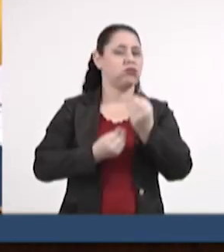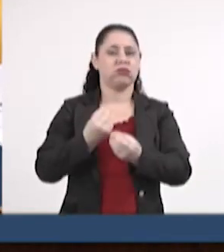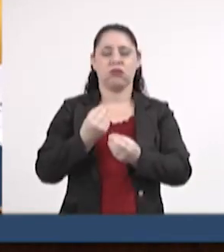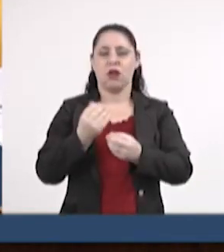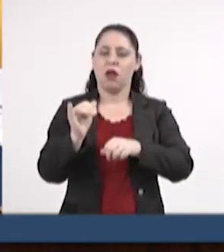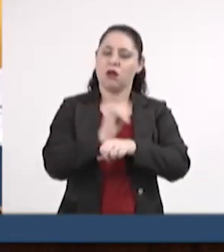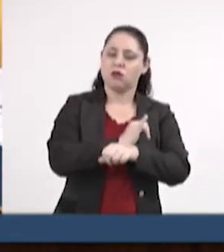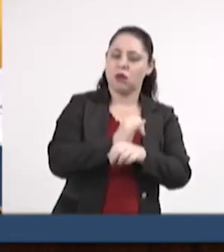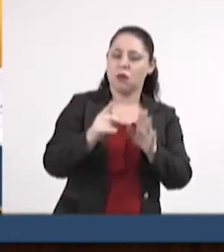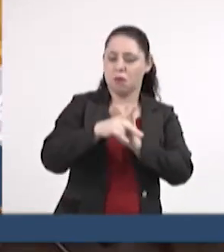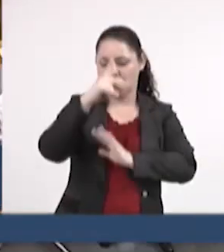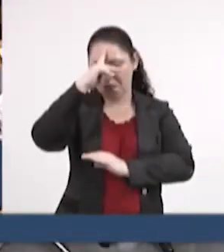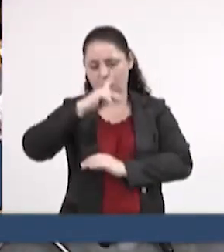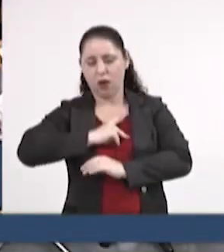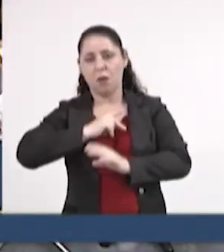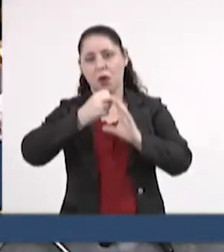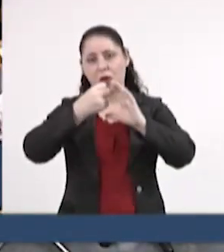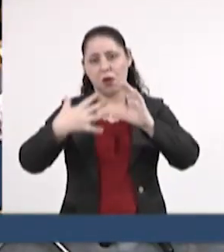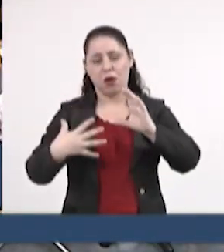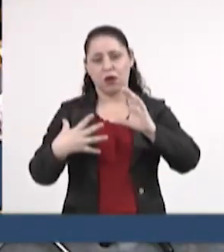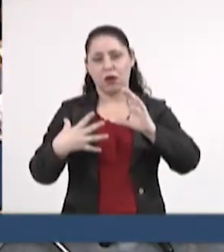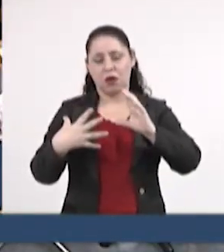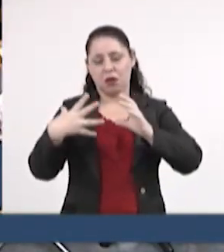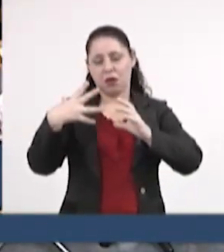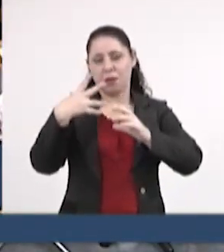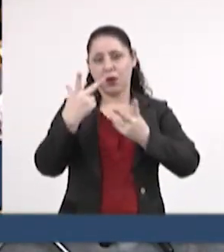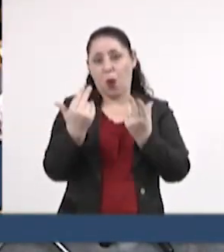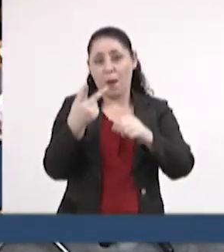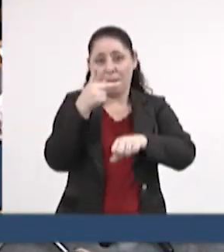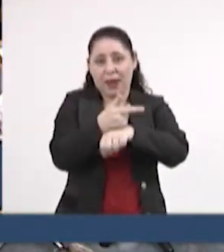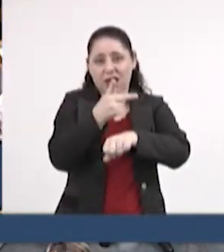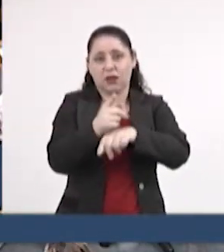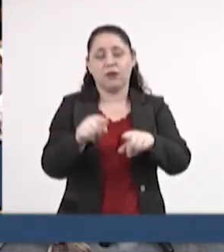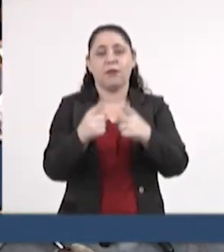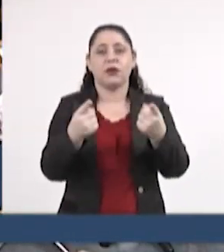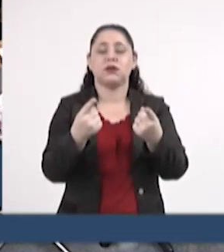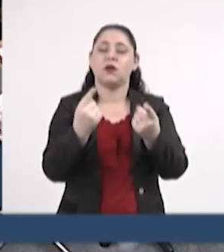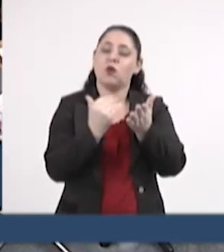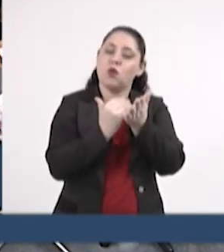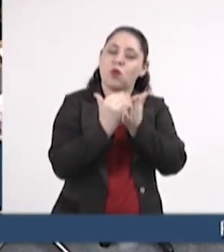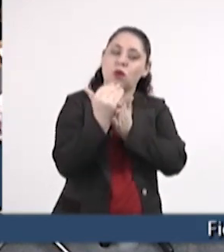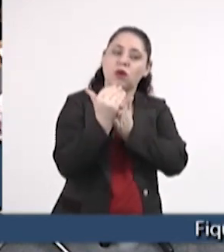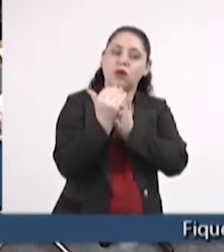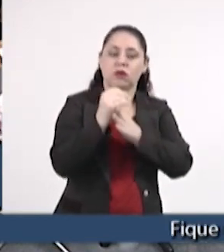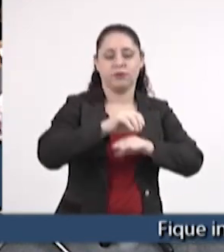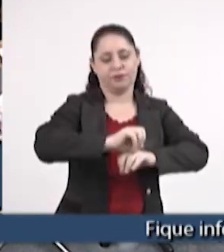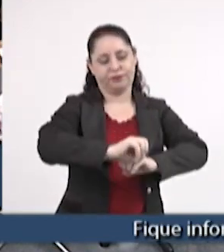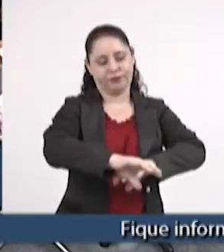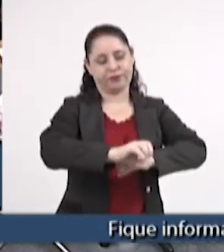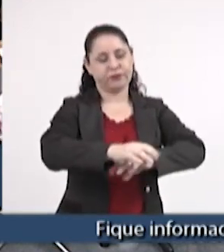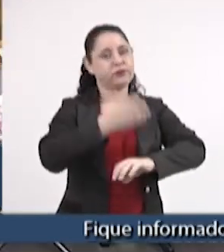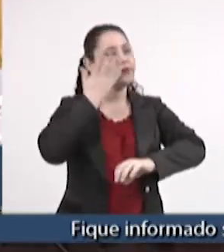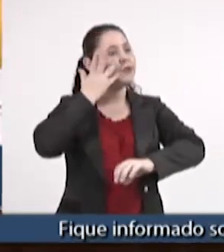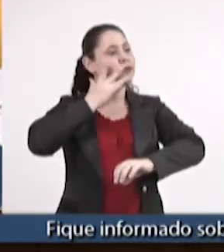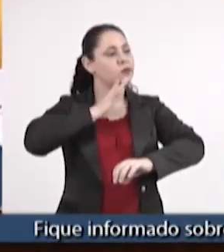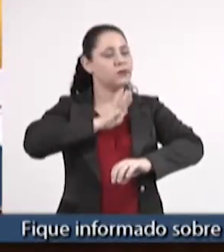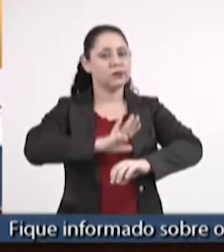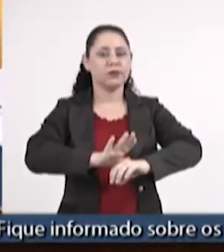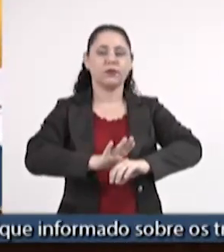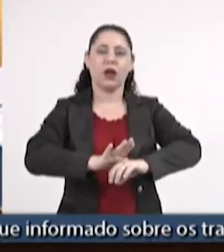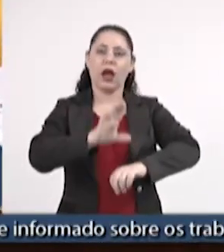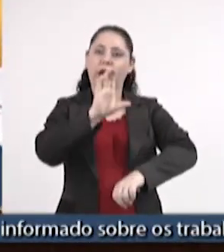de agir, né? Cristalizado, mas nós precisamos começar na educação infantil,